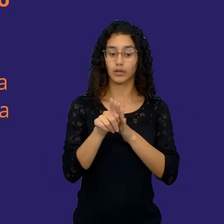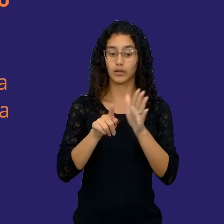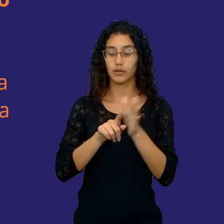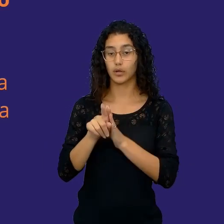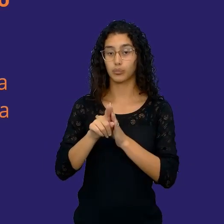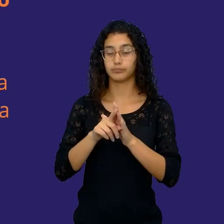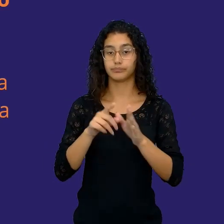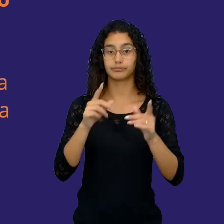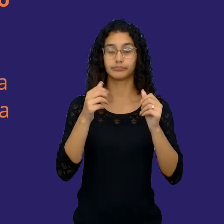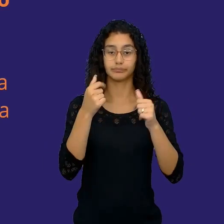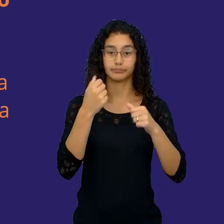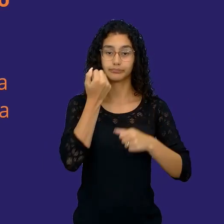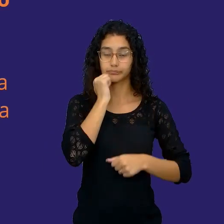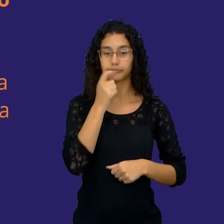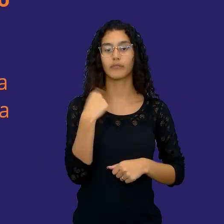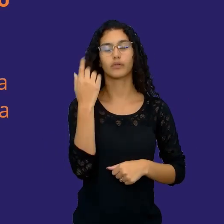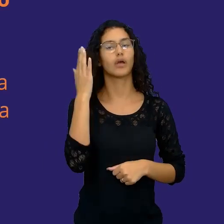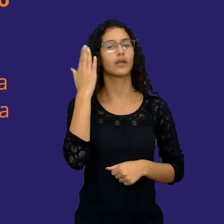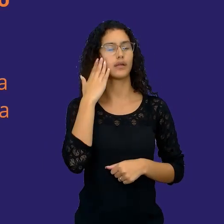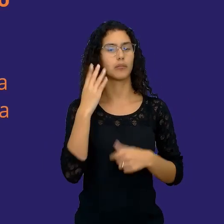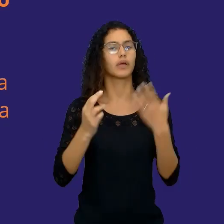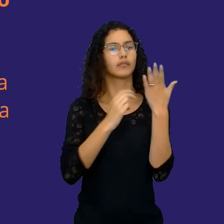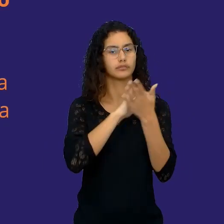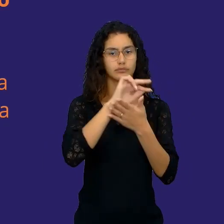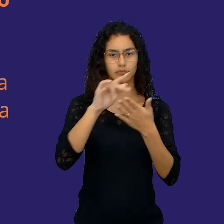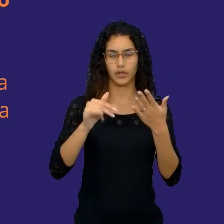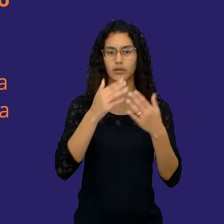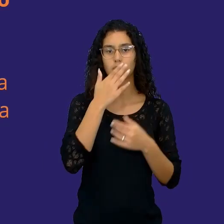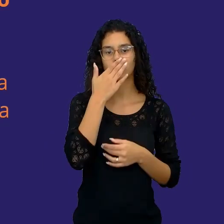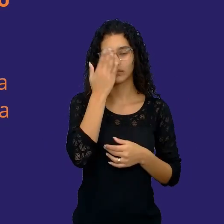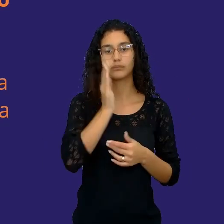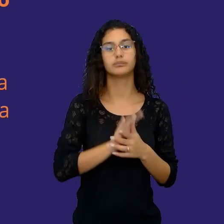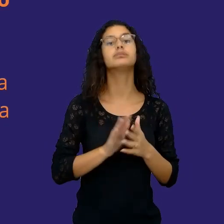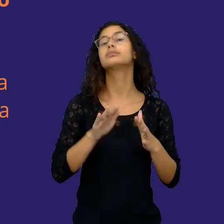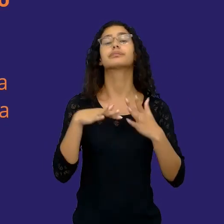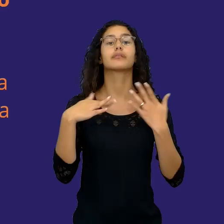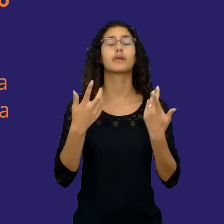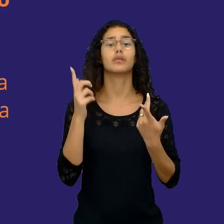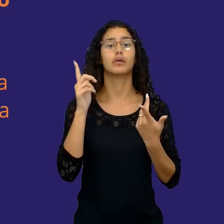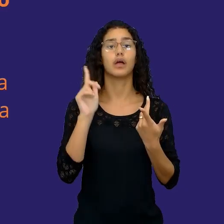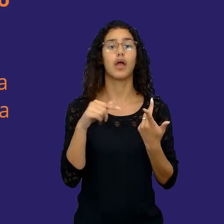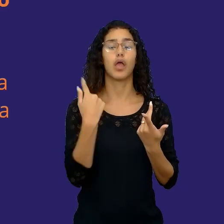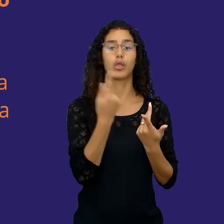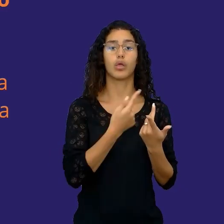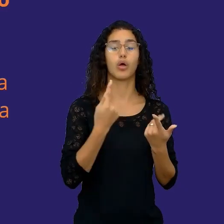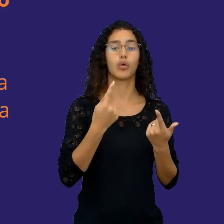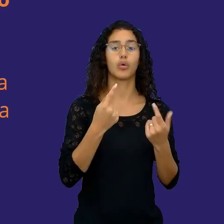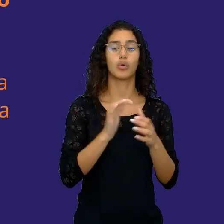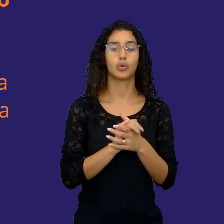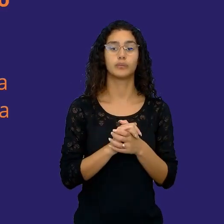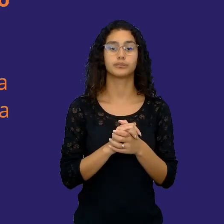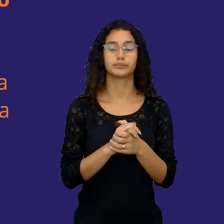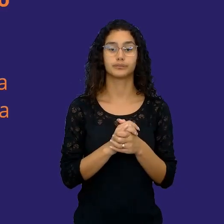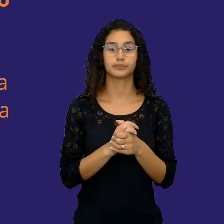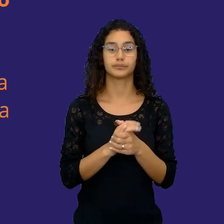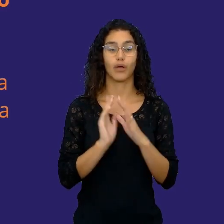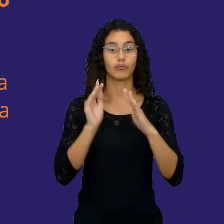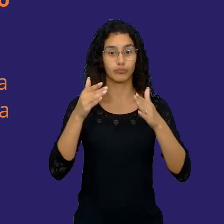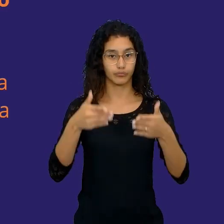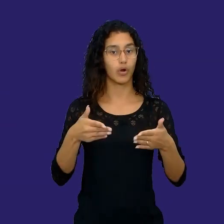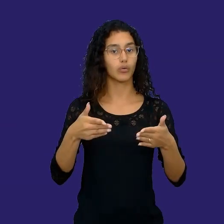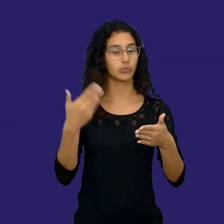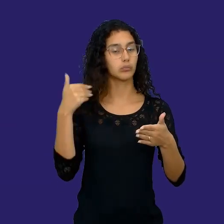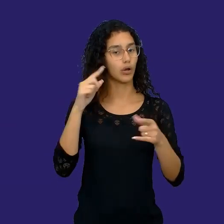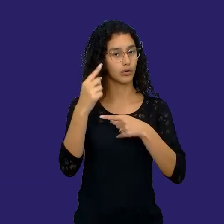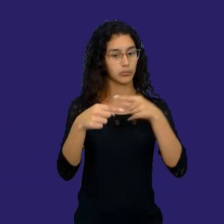questões científicas. E a gente sabe que são muitas, né? Então, esse é o nosso grande foco, nosso